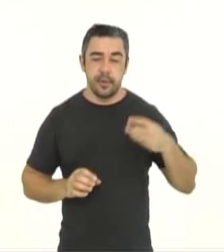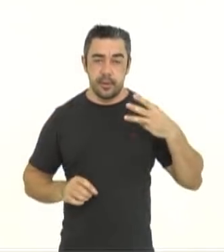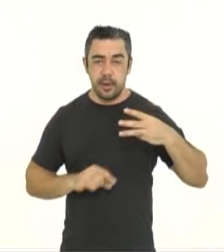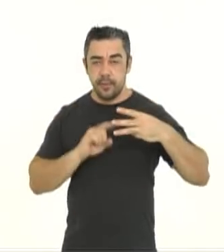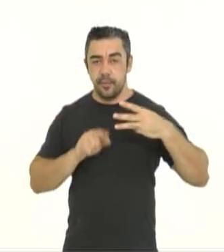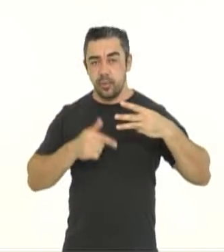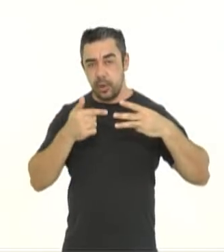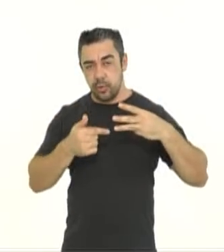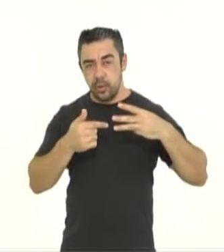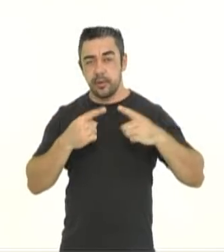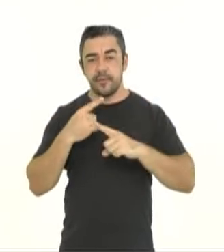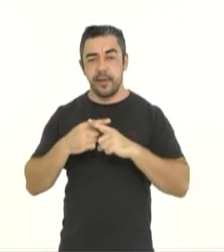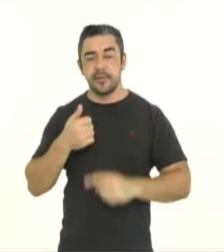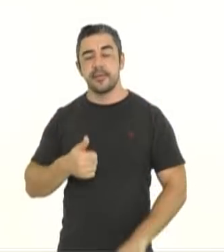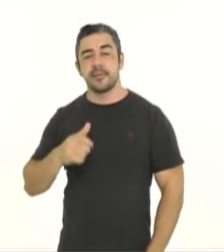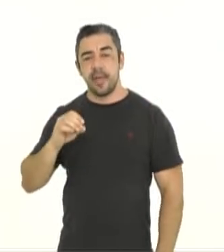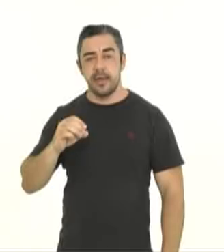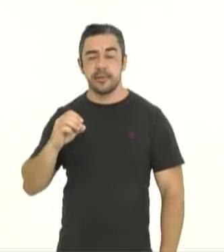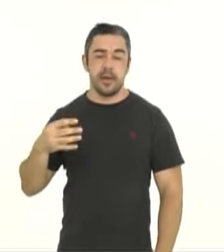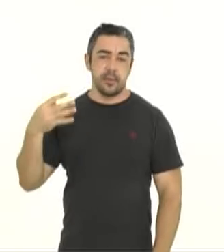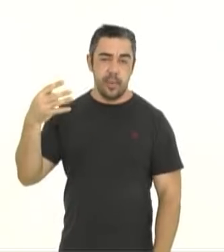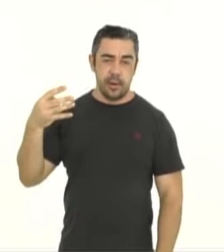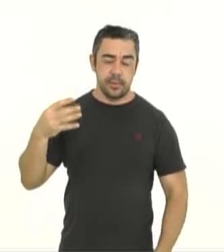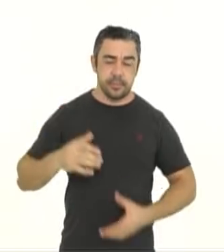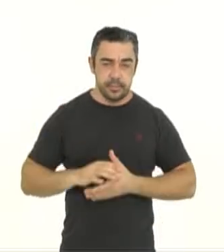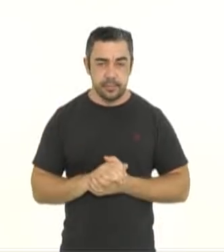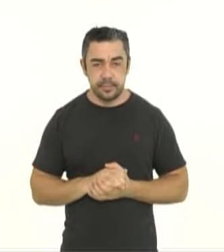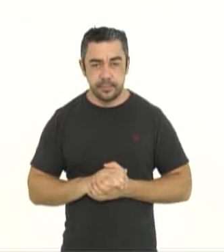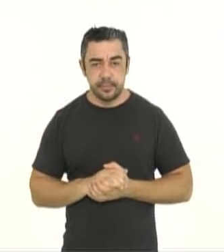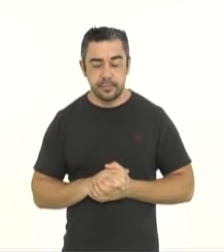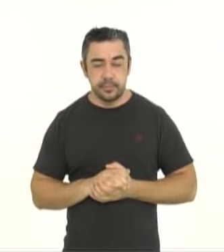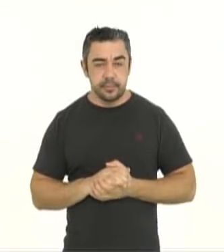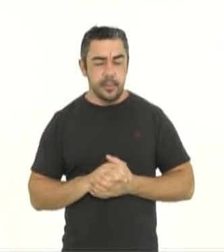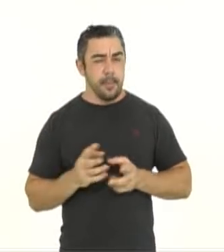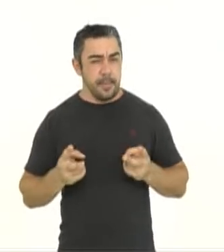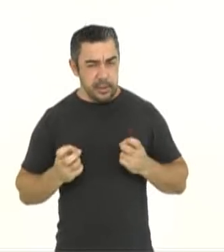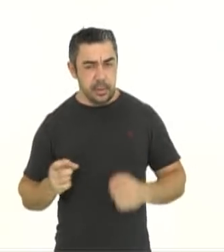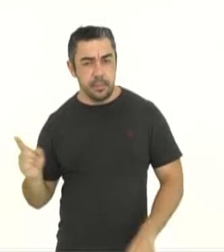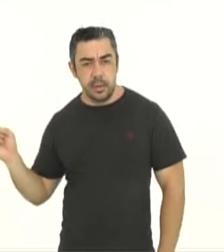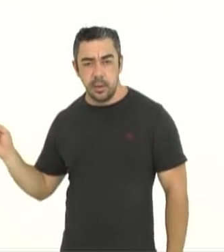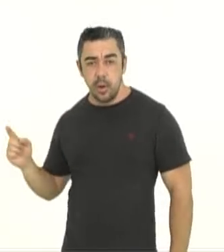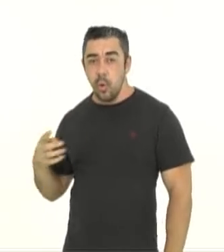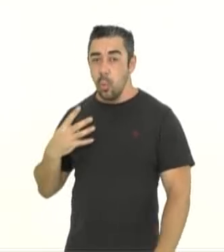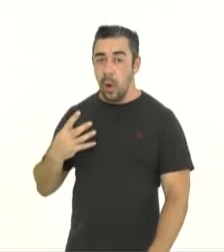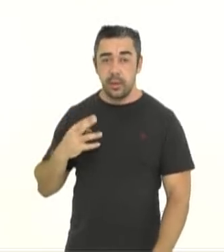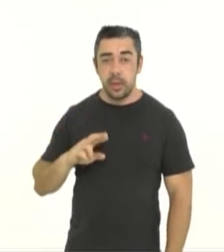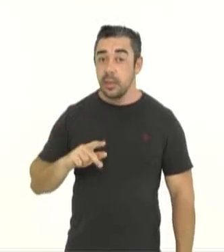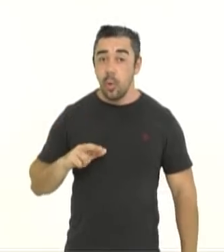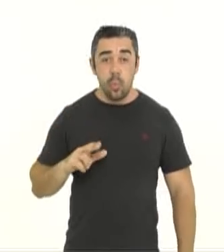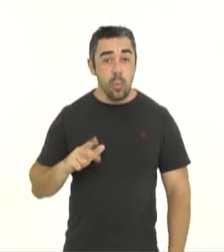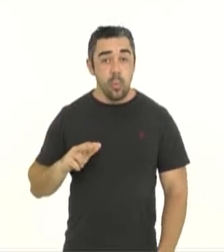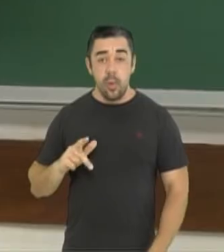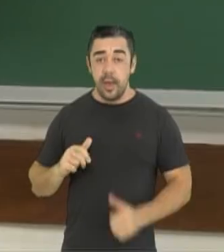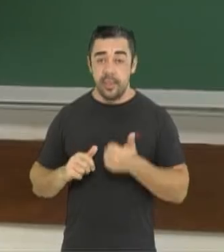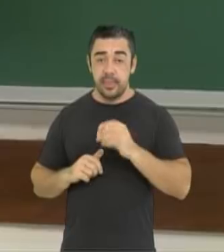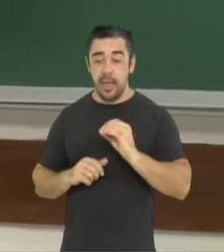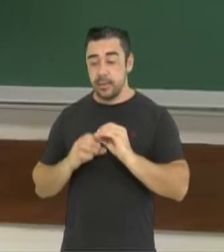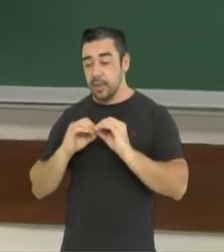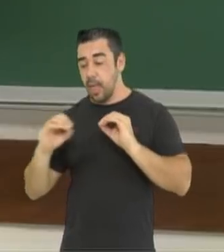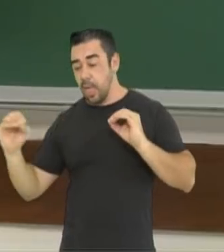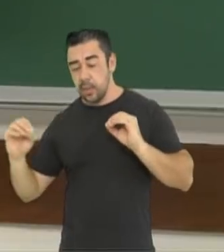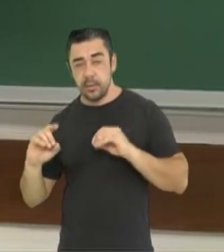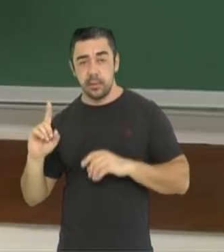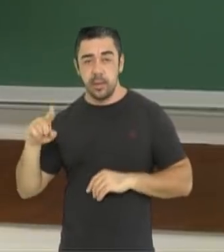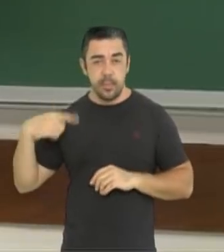científica, 3,2 vezes 10 na 4. Note que esse 4 não é a quantidade de zeros depois do 2, e